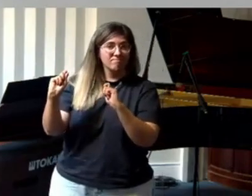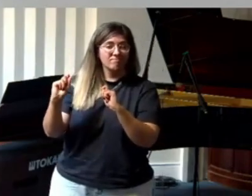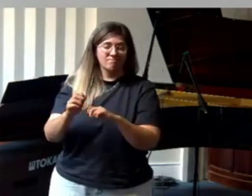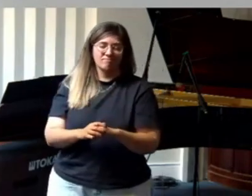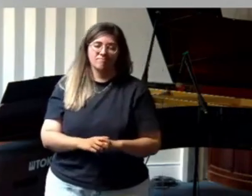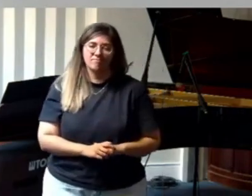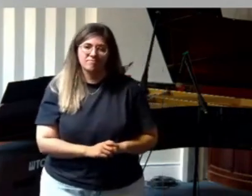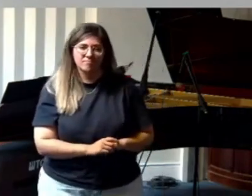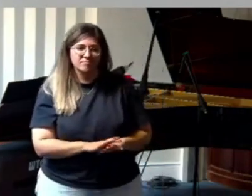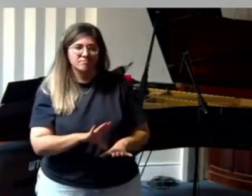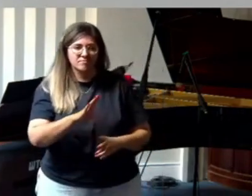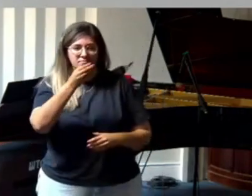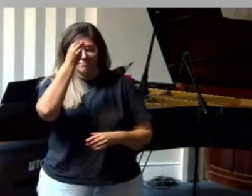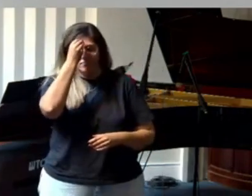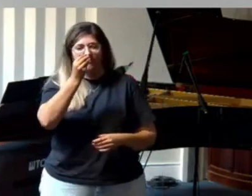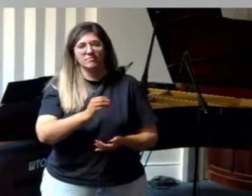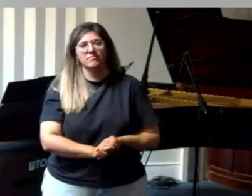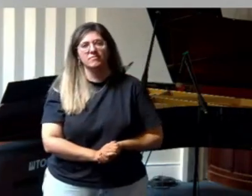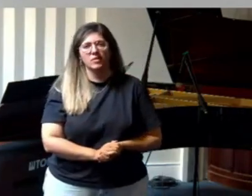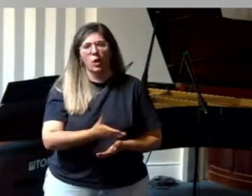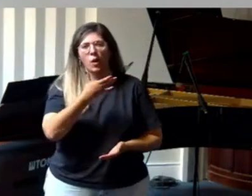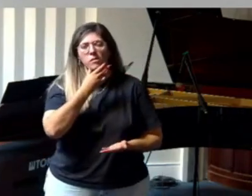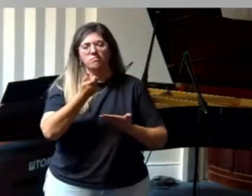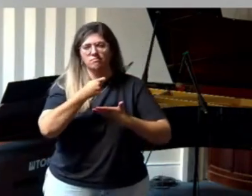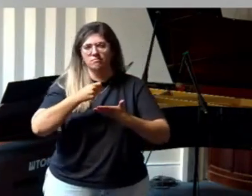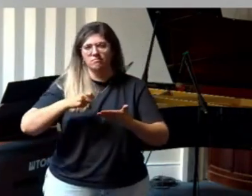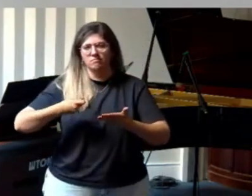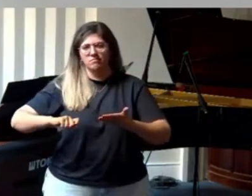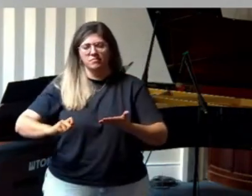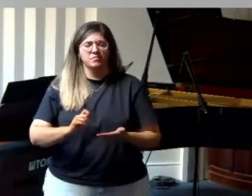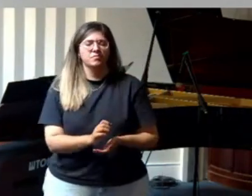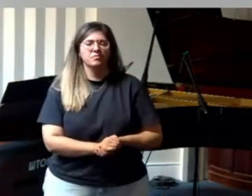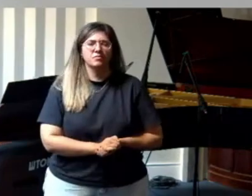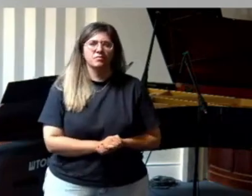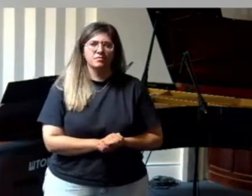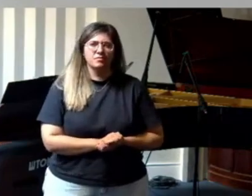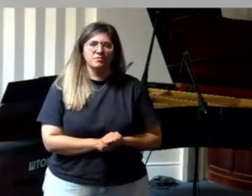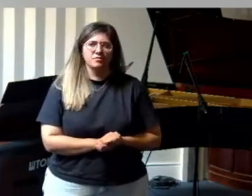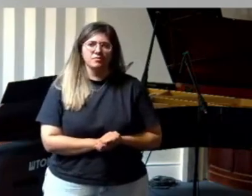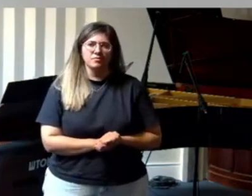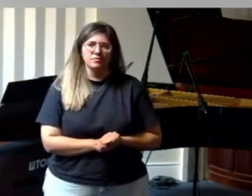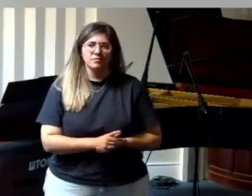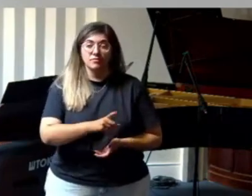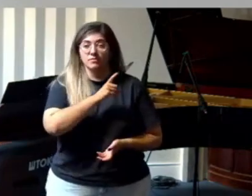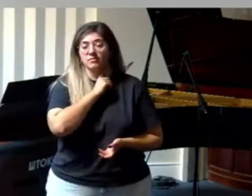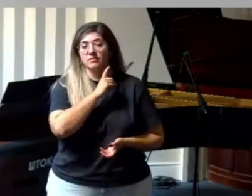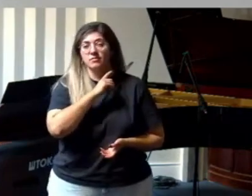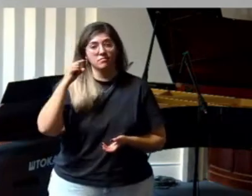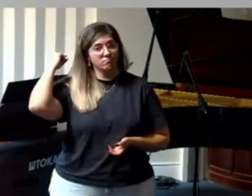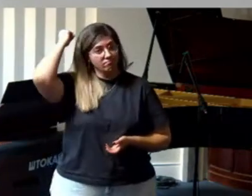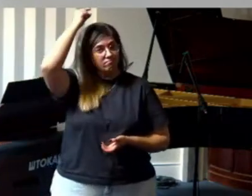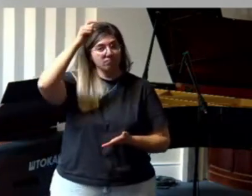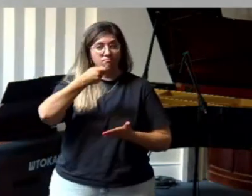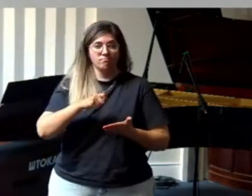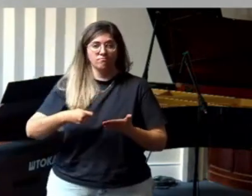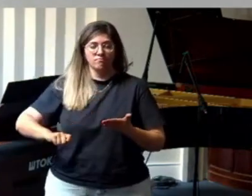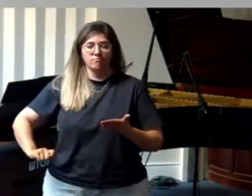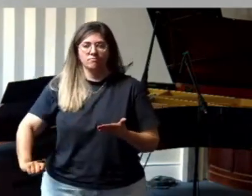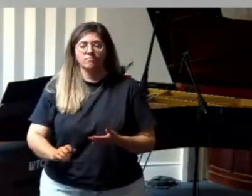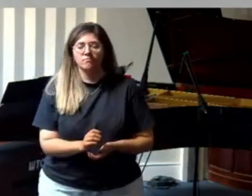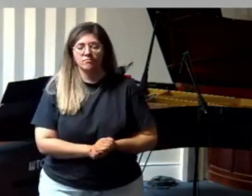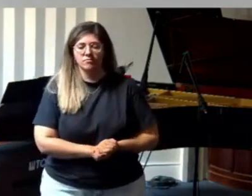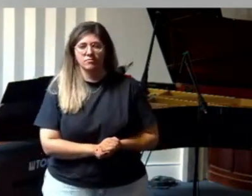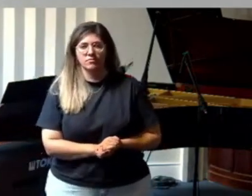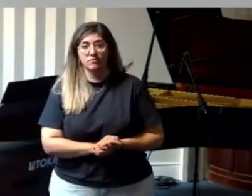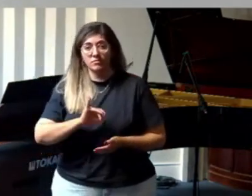Arthur W. Pink, que escreveu um livro chamado A Doutrina da Santificação, lá no capítulo 5, ele diz, a